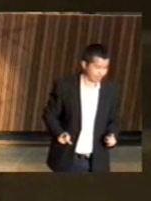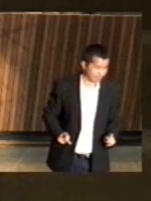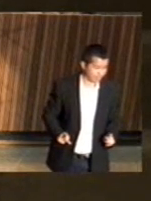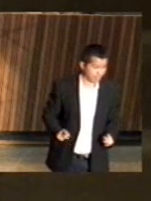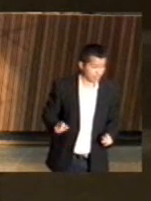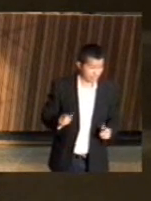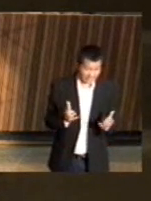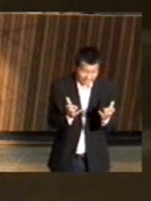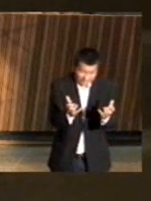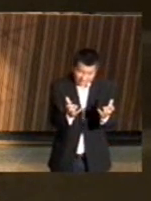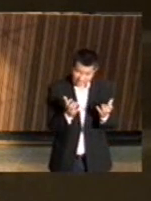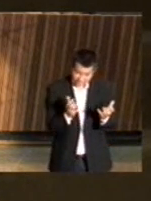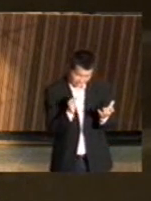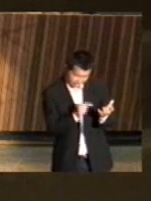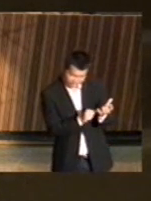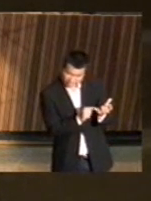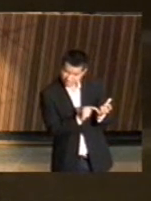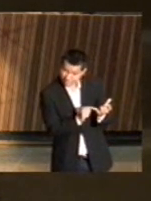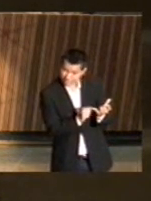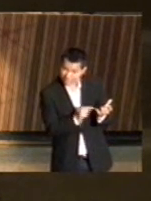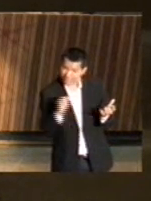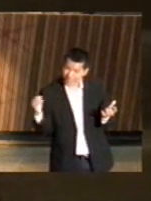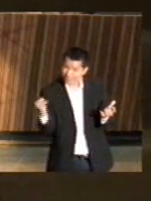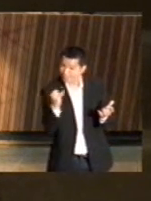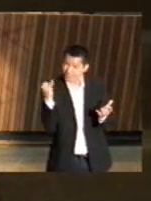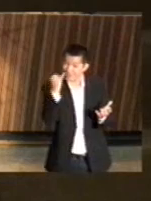dos seus direitos.